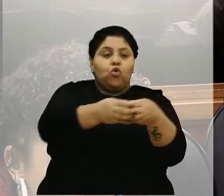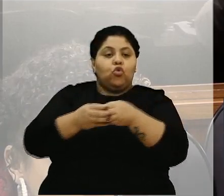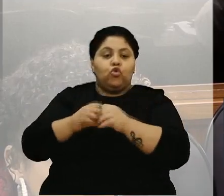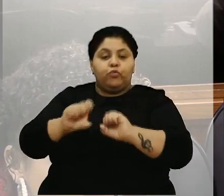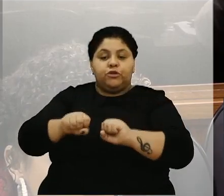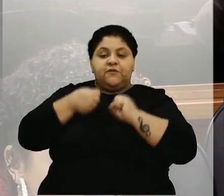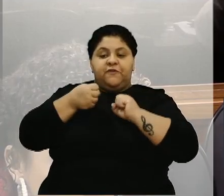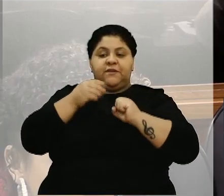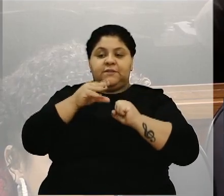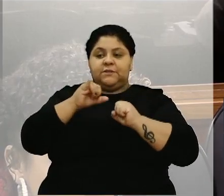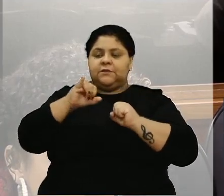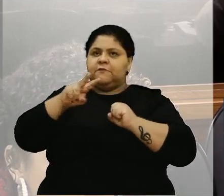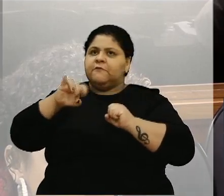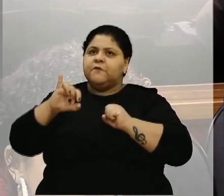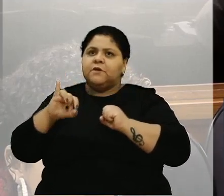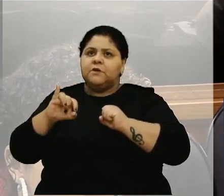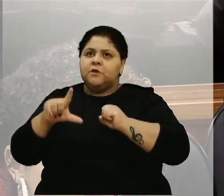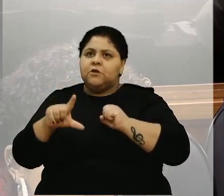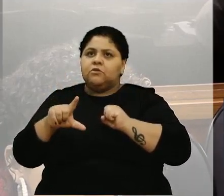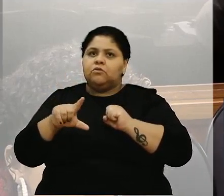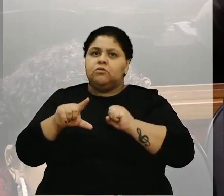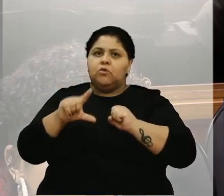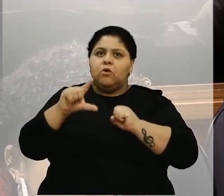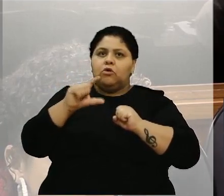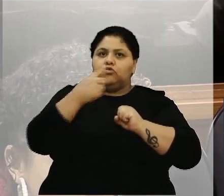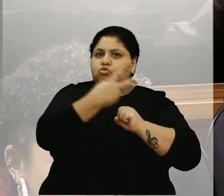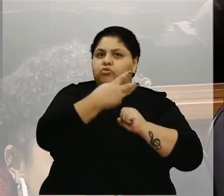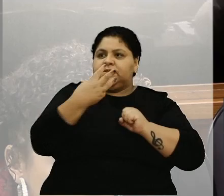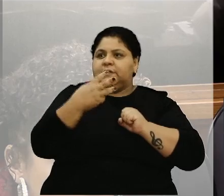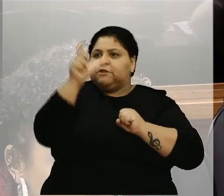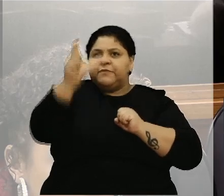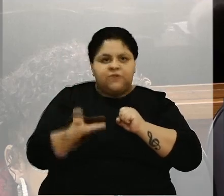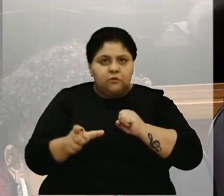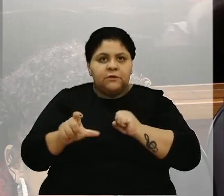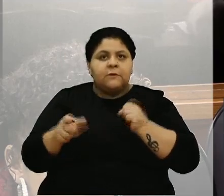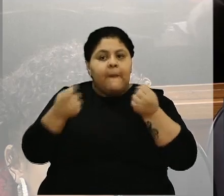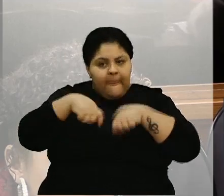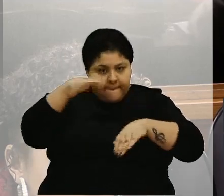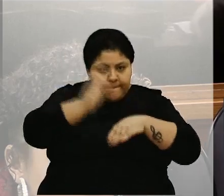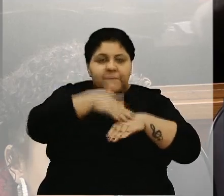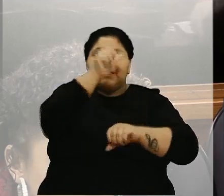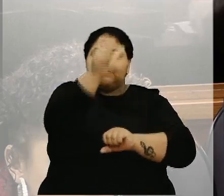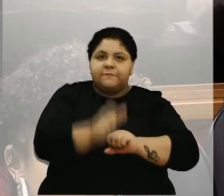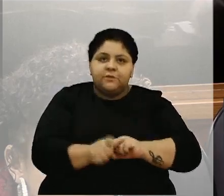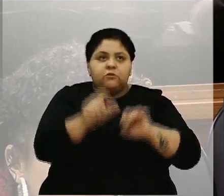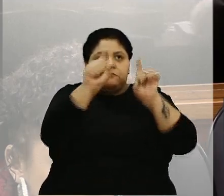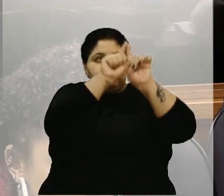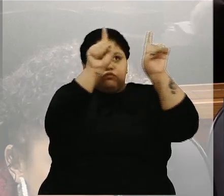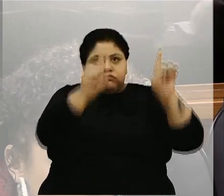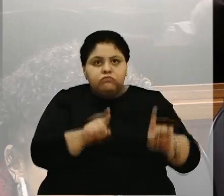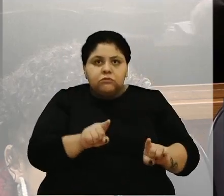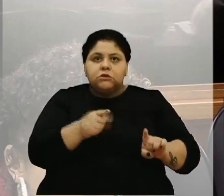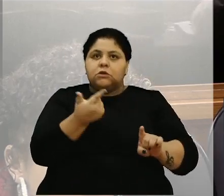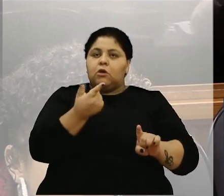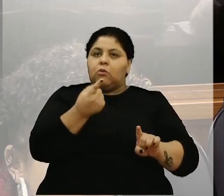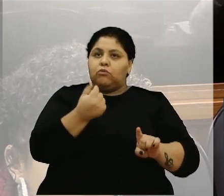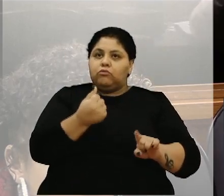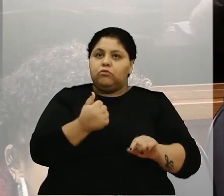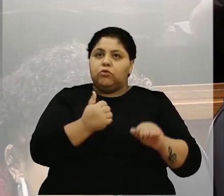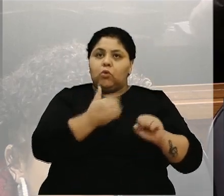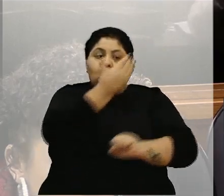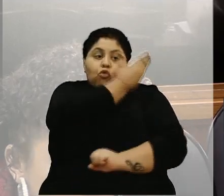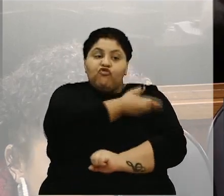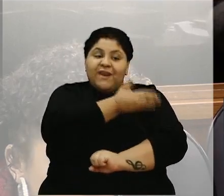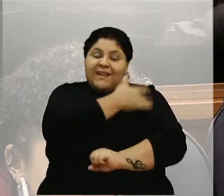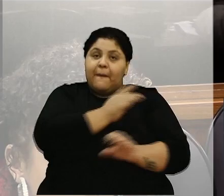ter efetivamente Defesa Civil com mais pessoas, com recurso, com treinamento